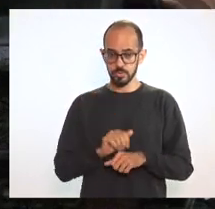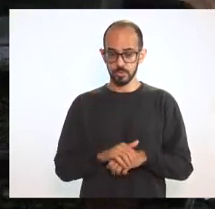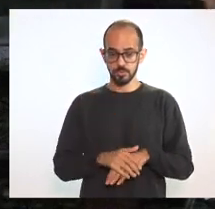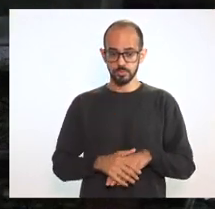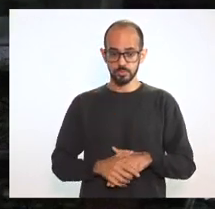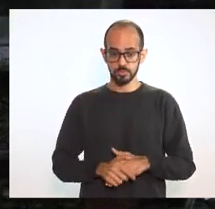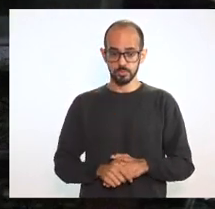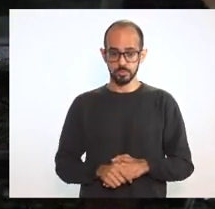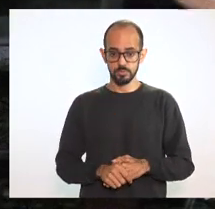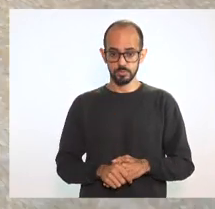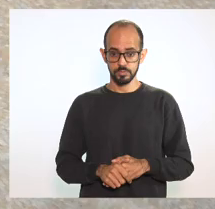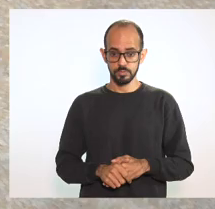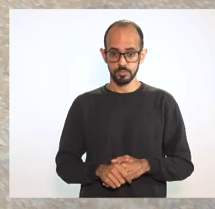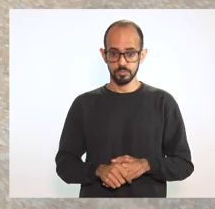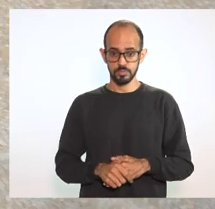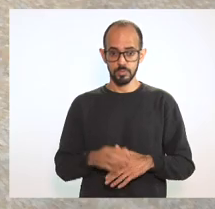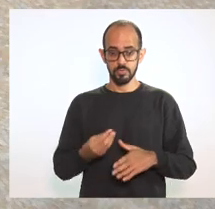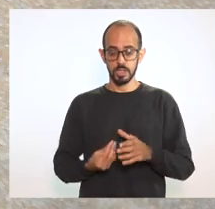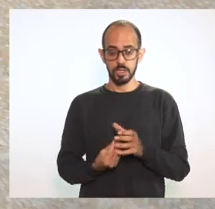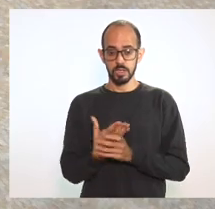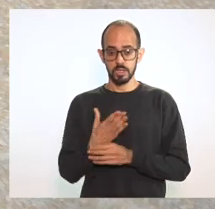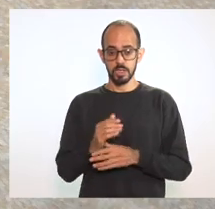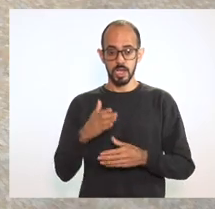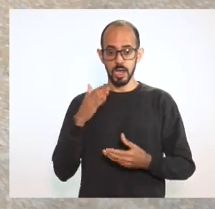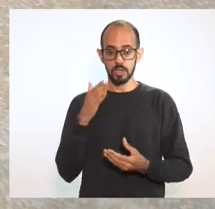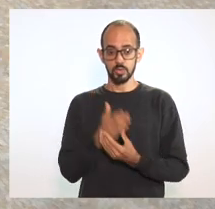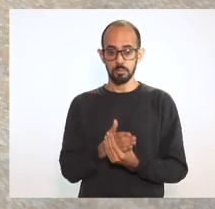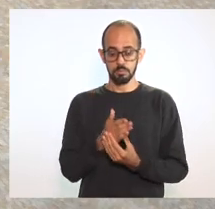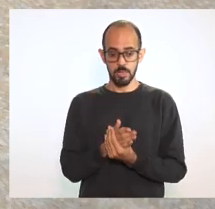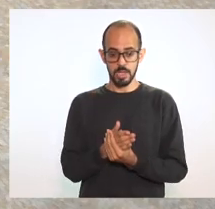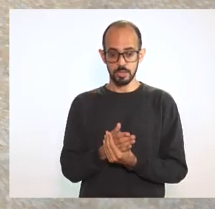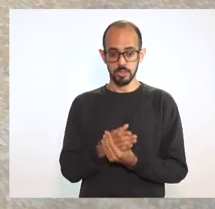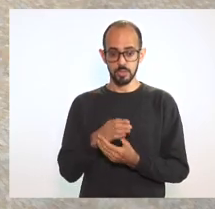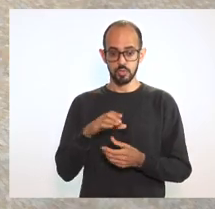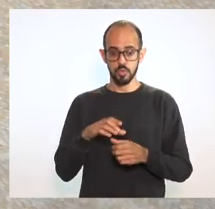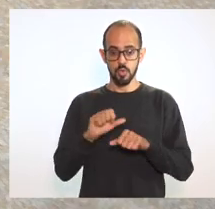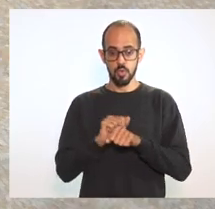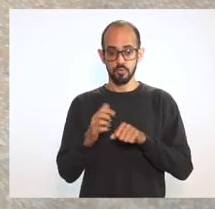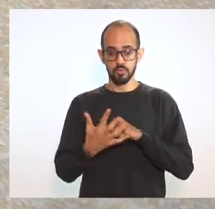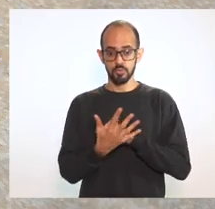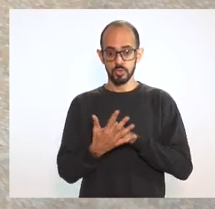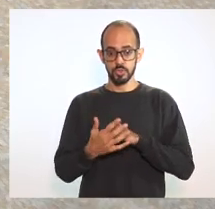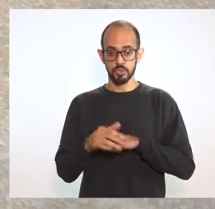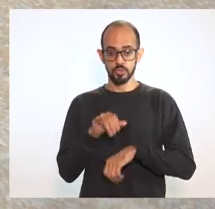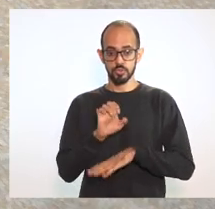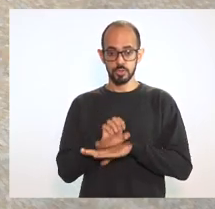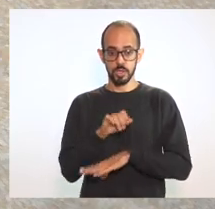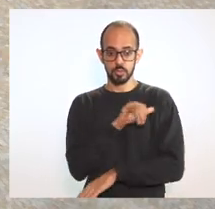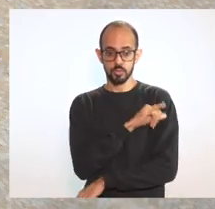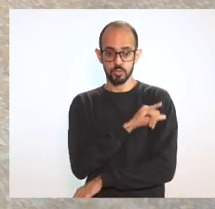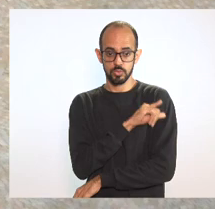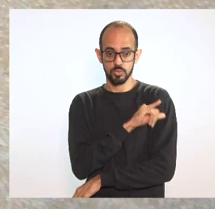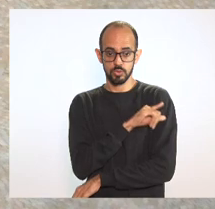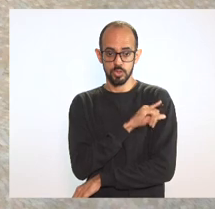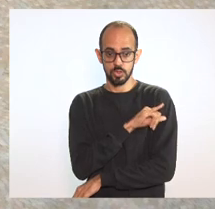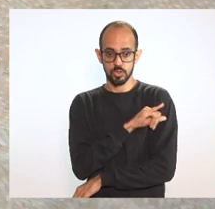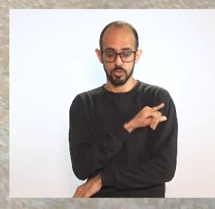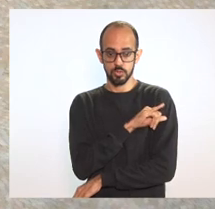2444. Fica criado o dossiê COVID no nome do Estado do Rio de Janeiro. Ela trata de estatística.